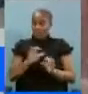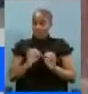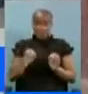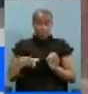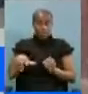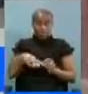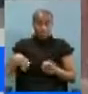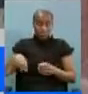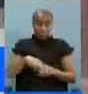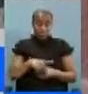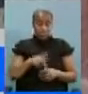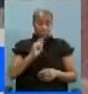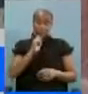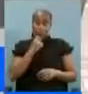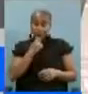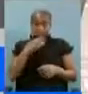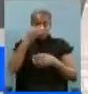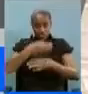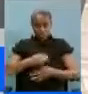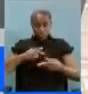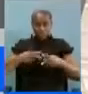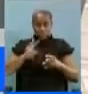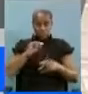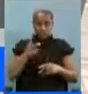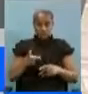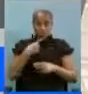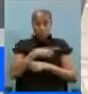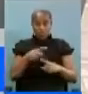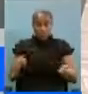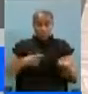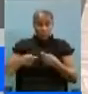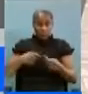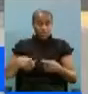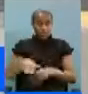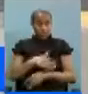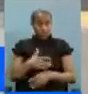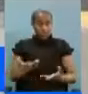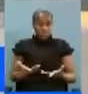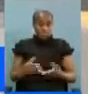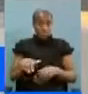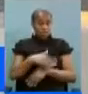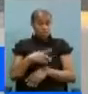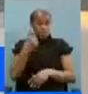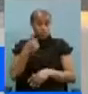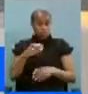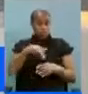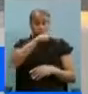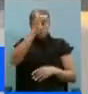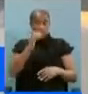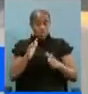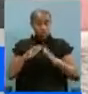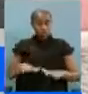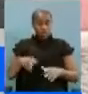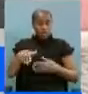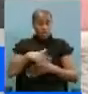os transeuntes. O Código de Postura Municipal de São Vicente proíbe a venda nos passeios. Na Rua 1 de Monte Sossego, na Avenida